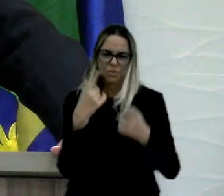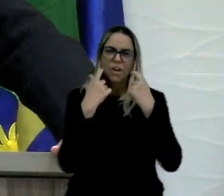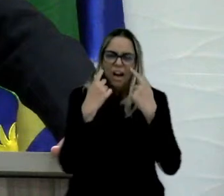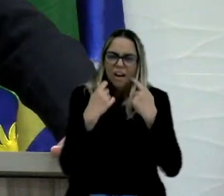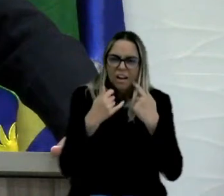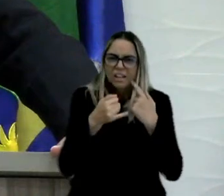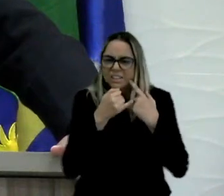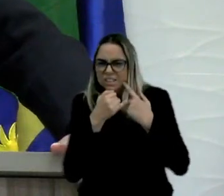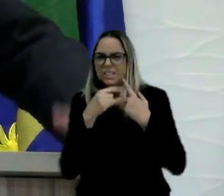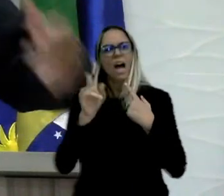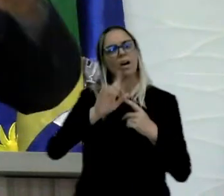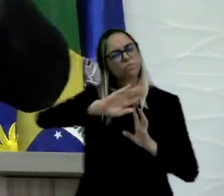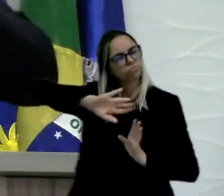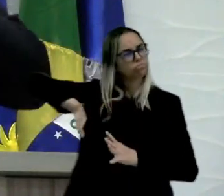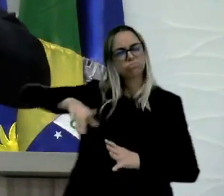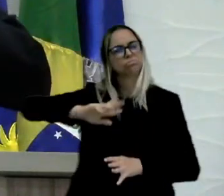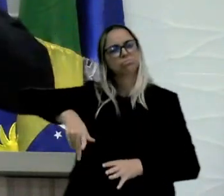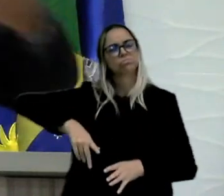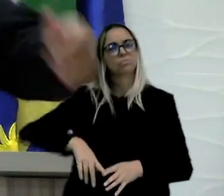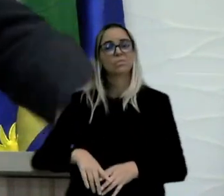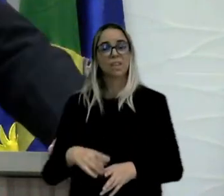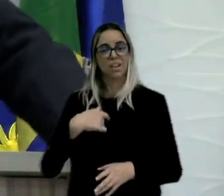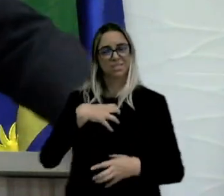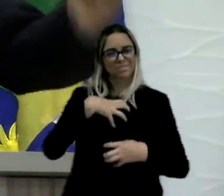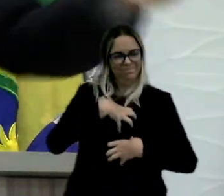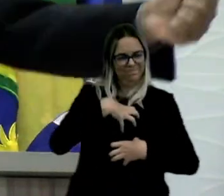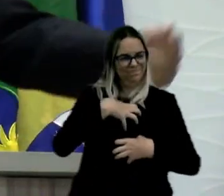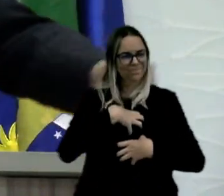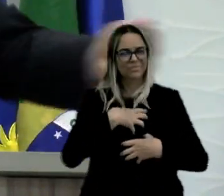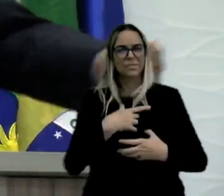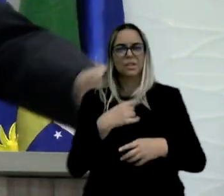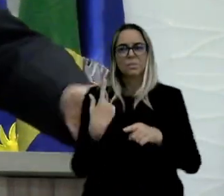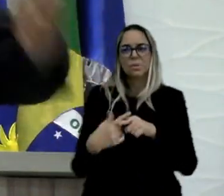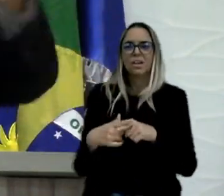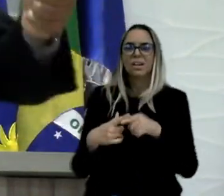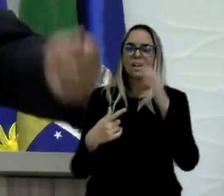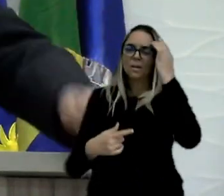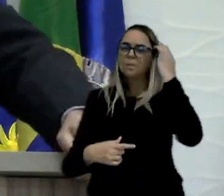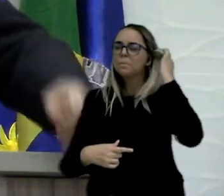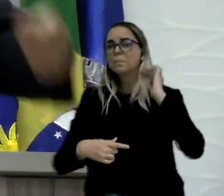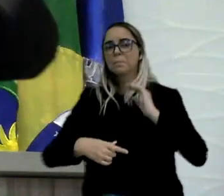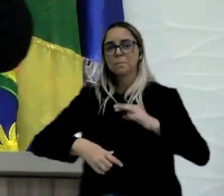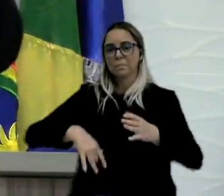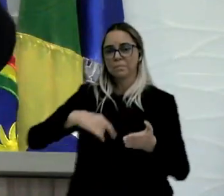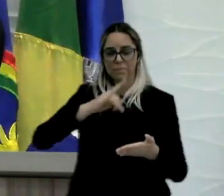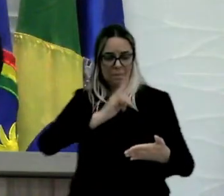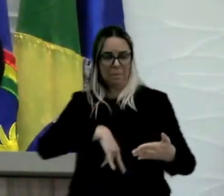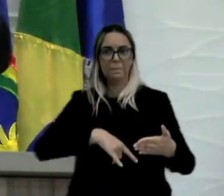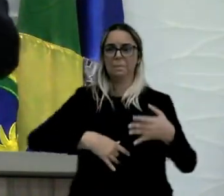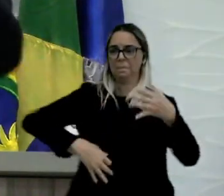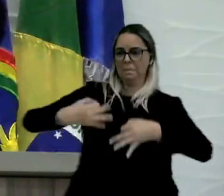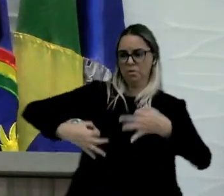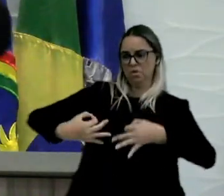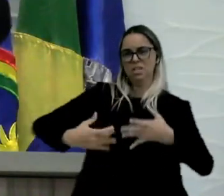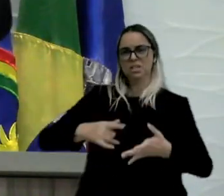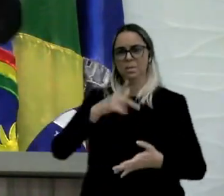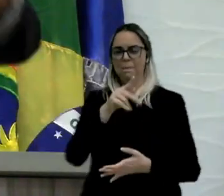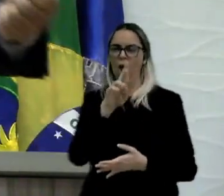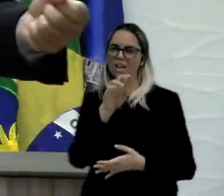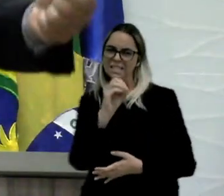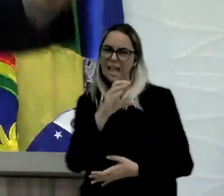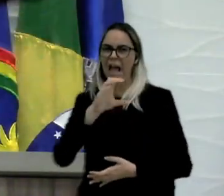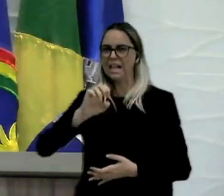tristeza eu assim eu t machucando por causa disso porque tô me processando e fazendo isso meu choro de alegria porque hoje eu vejo o município